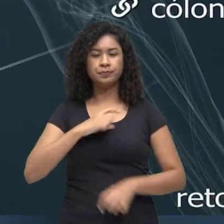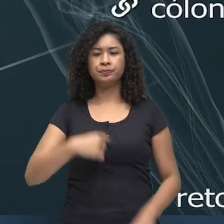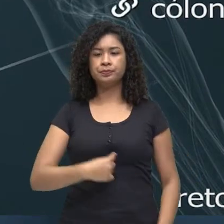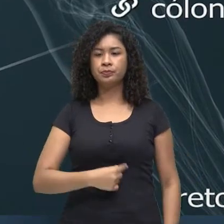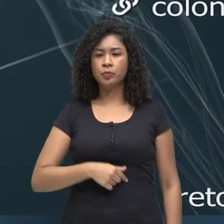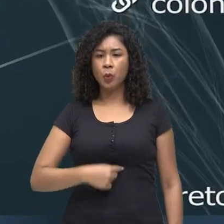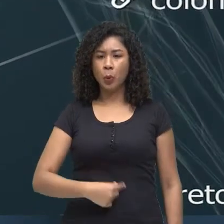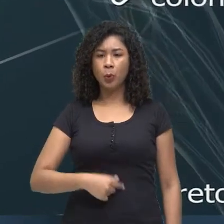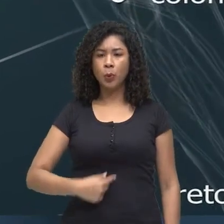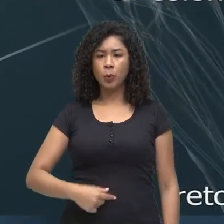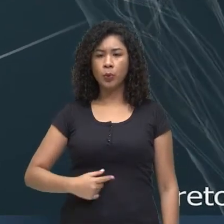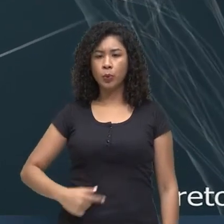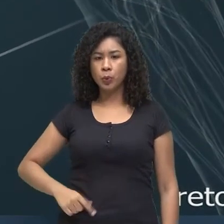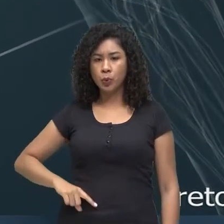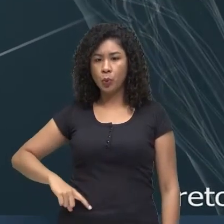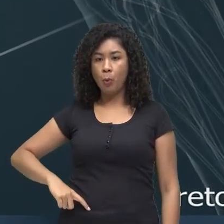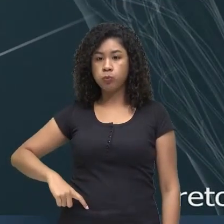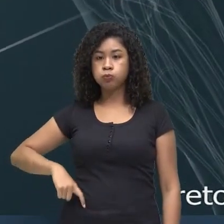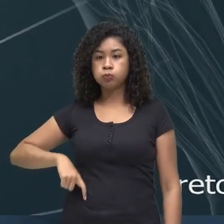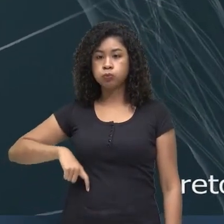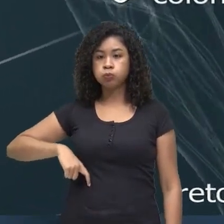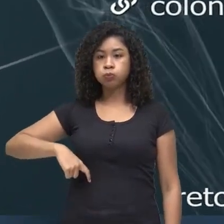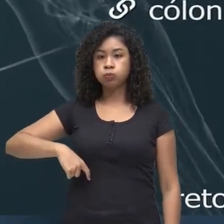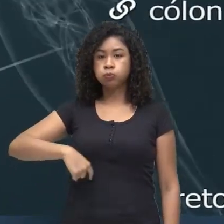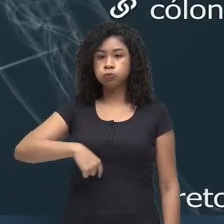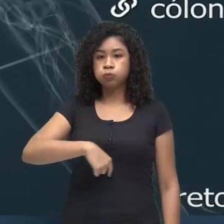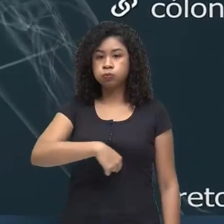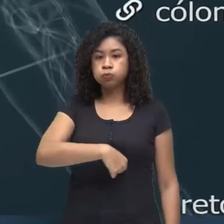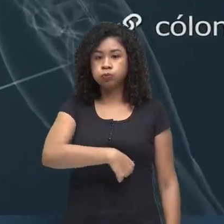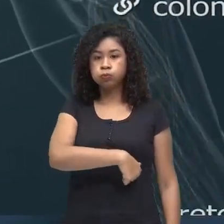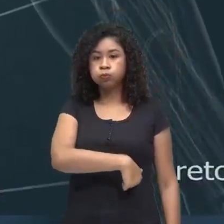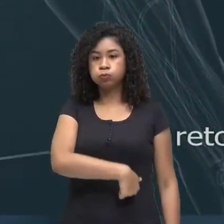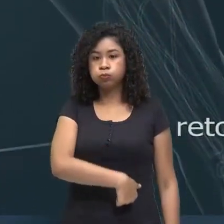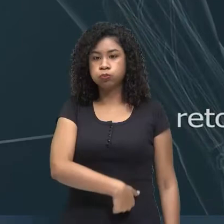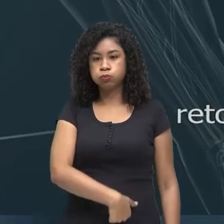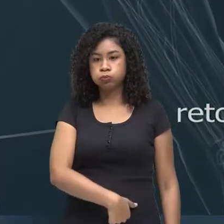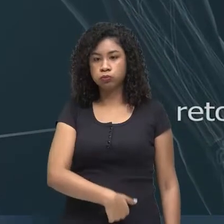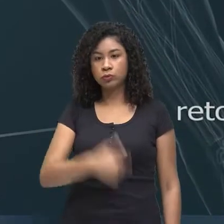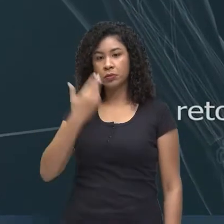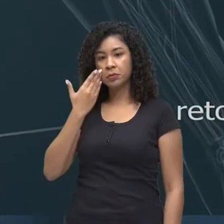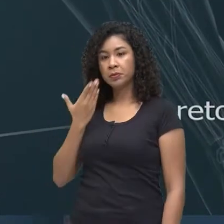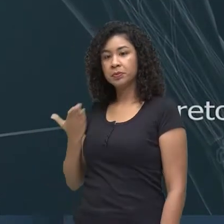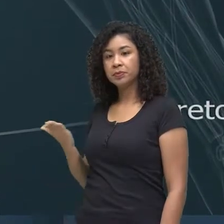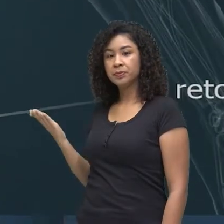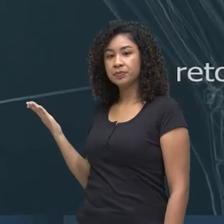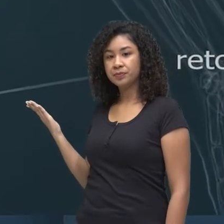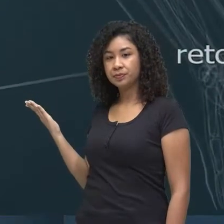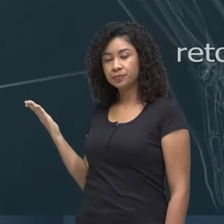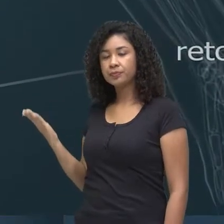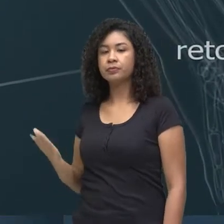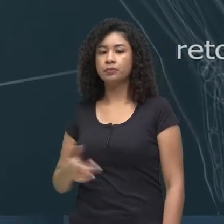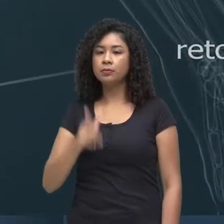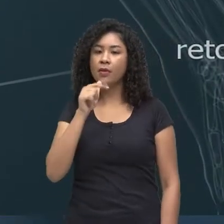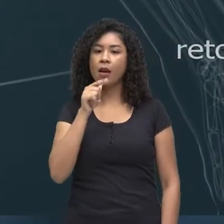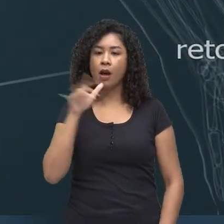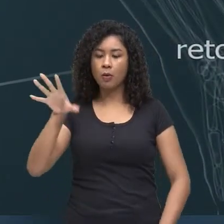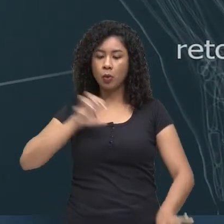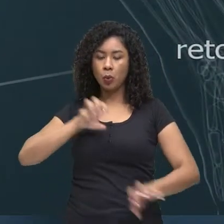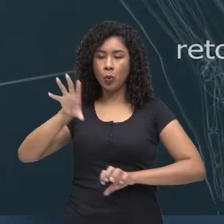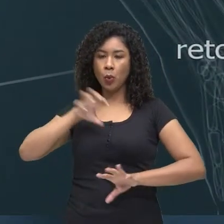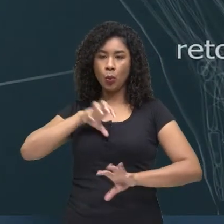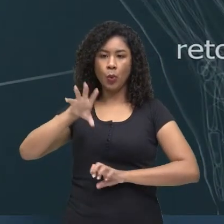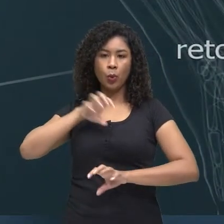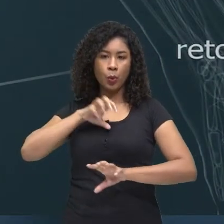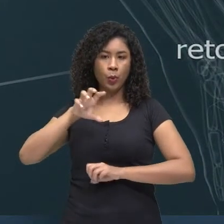delgado, nós vamos para o intestino grosso, onde vai haver a reabsorção de água e a formação das fezes. O que é importante?